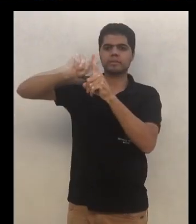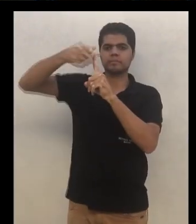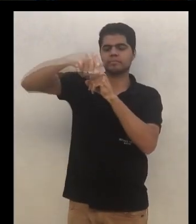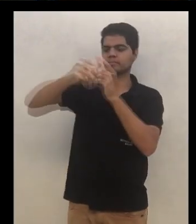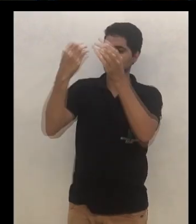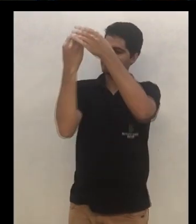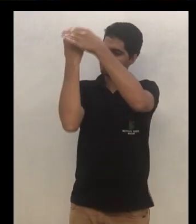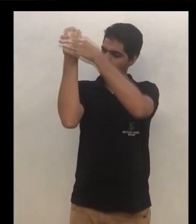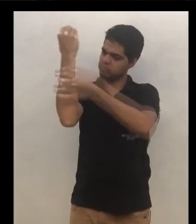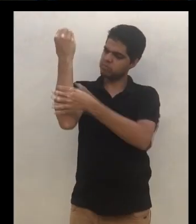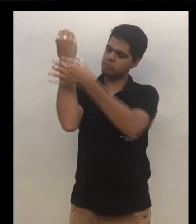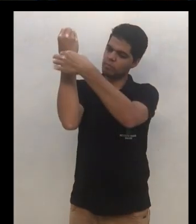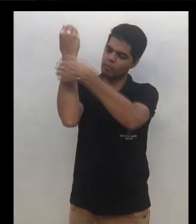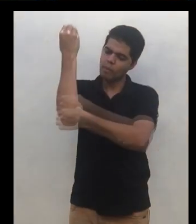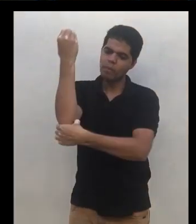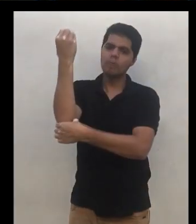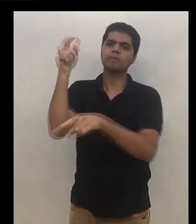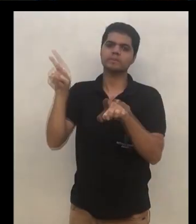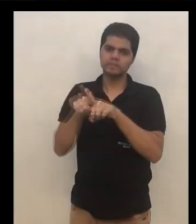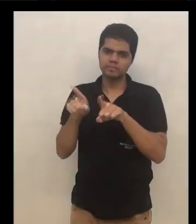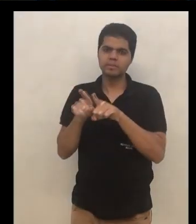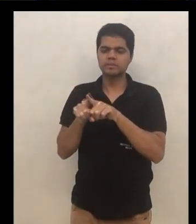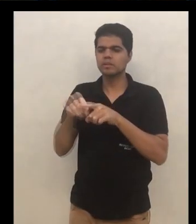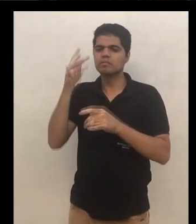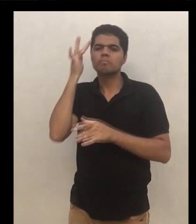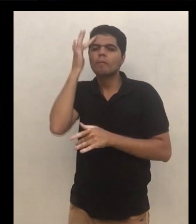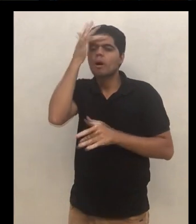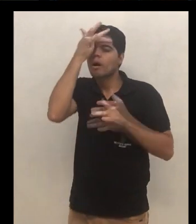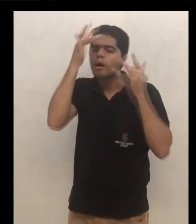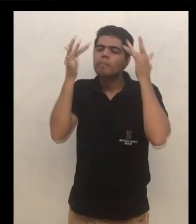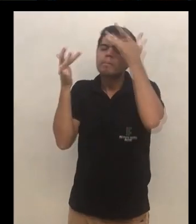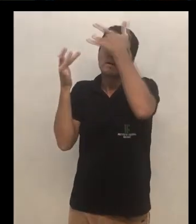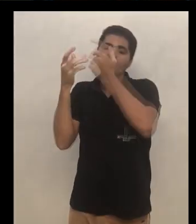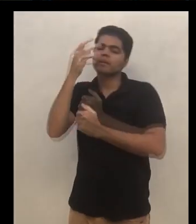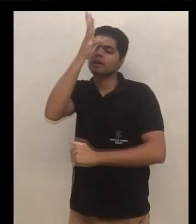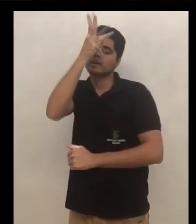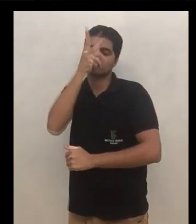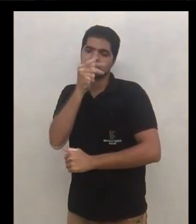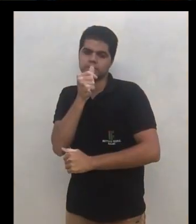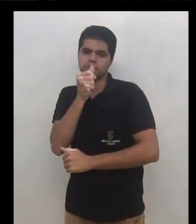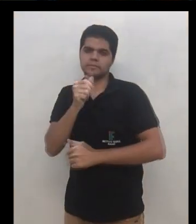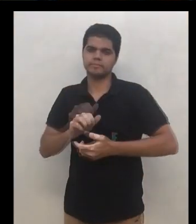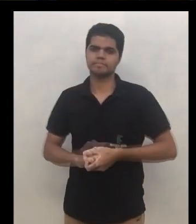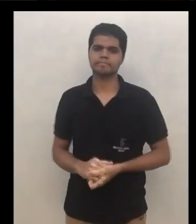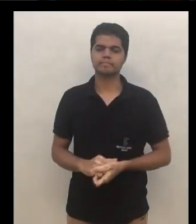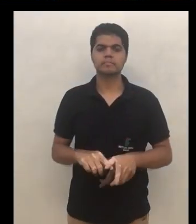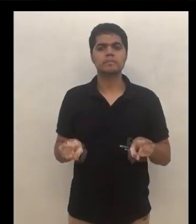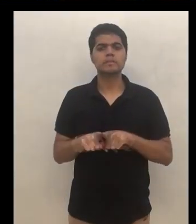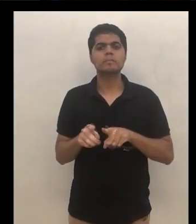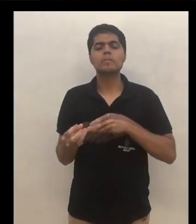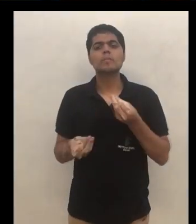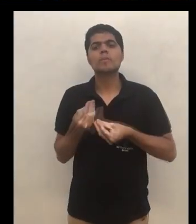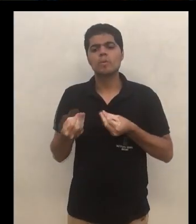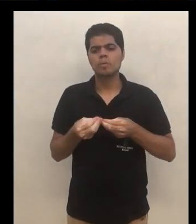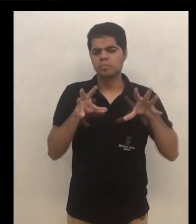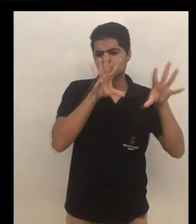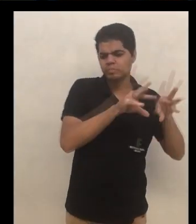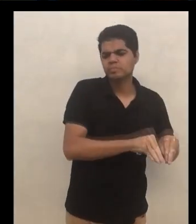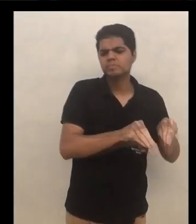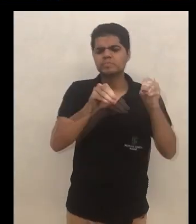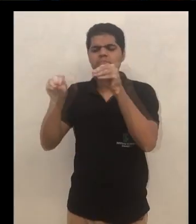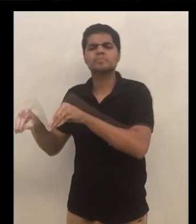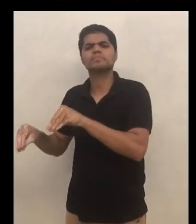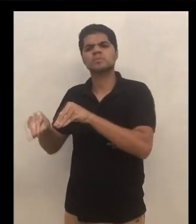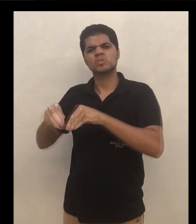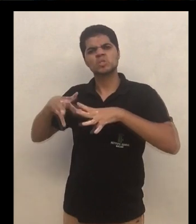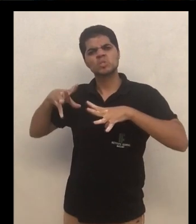frutas, que acaba o animal esquecendo de bicar outra. Não será permitida a muda forçada. Muda